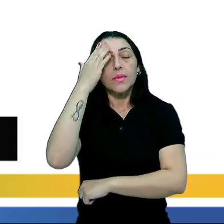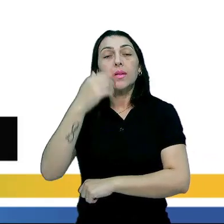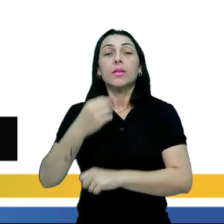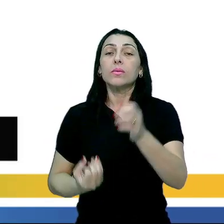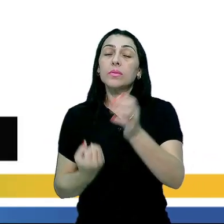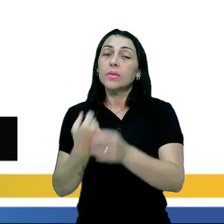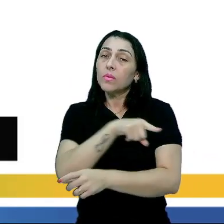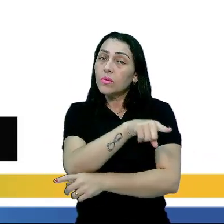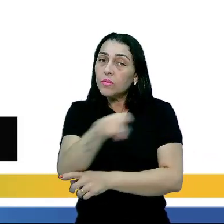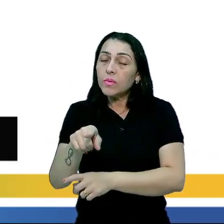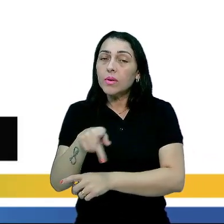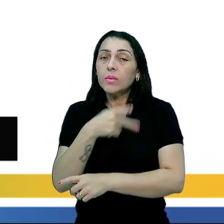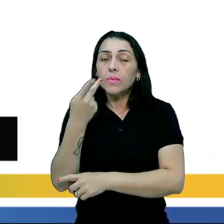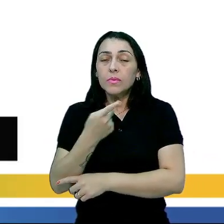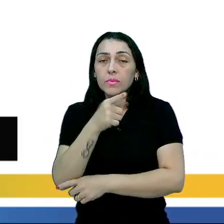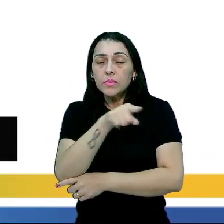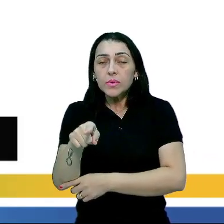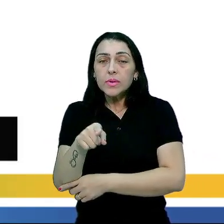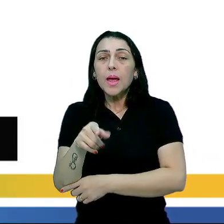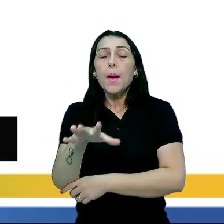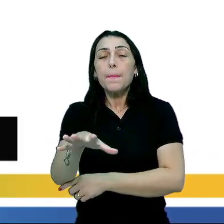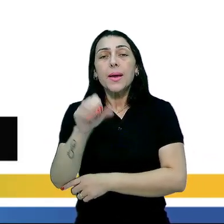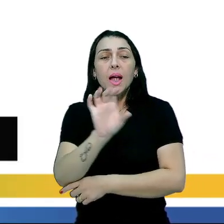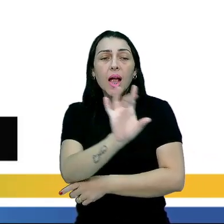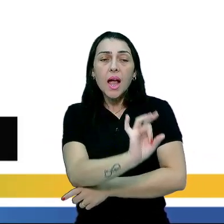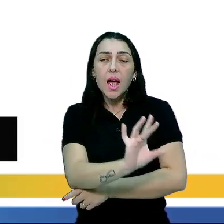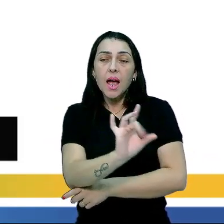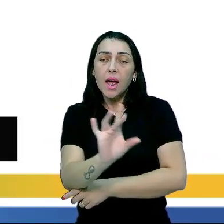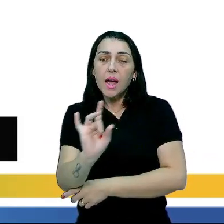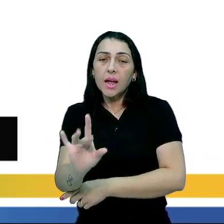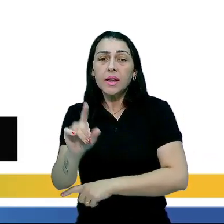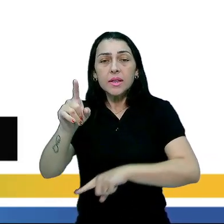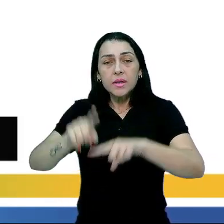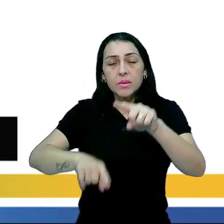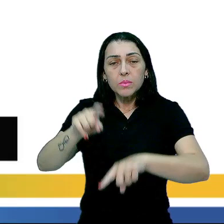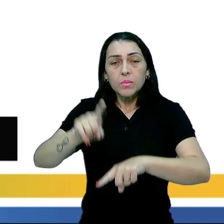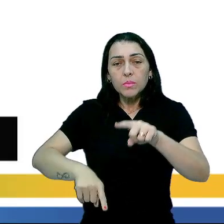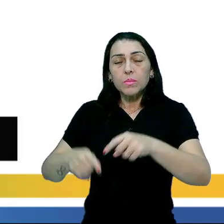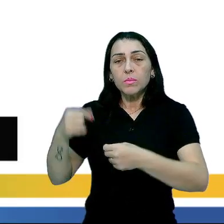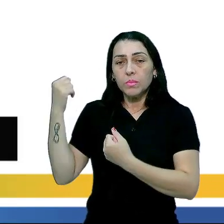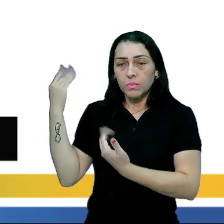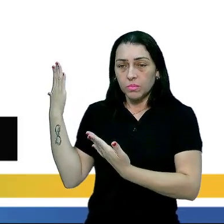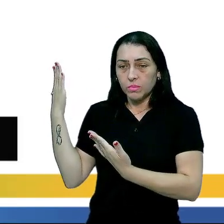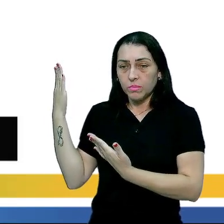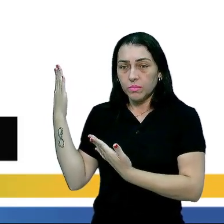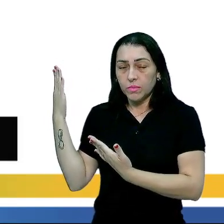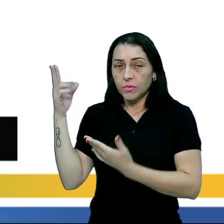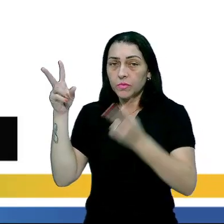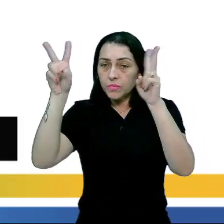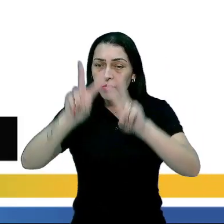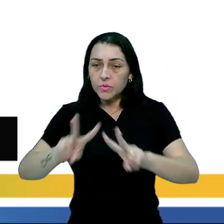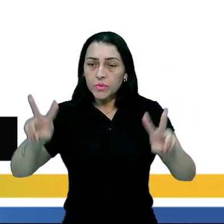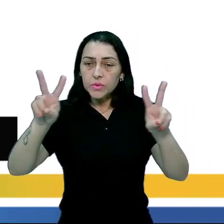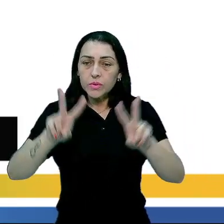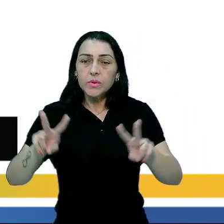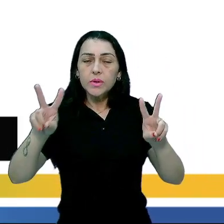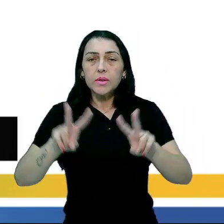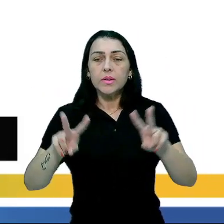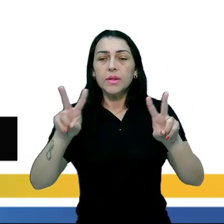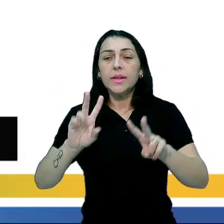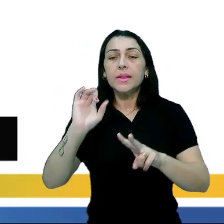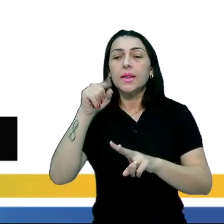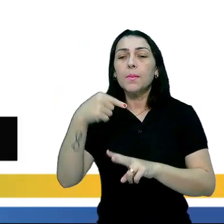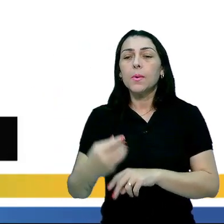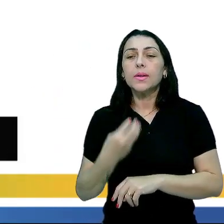lançaria um desafio a todos vocês que pegasse cada um desses produtos aí visualizados nesse quadro